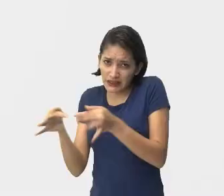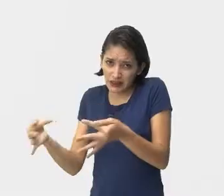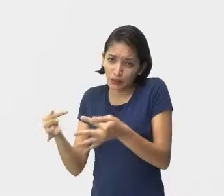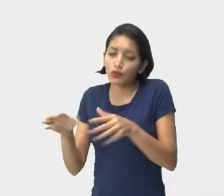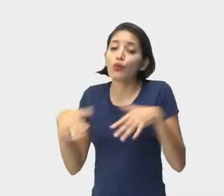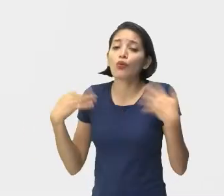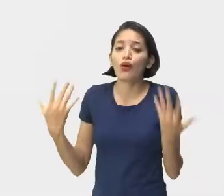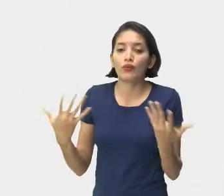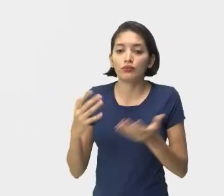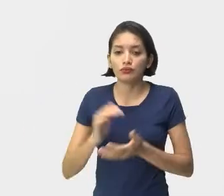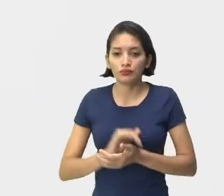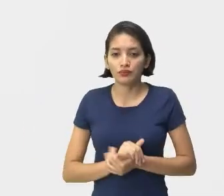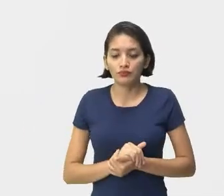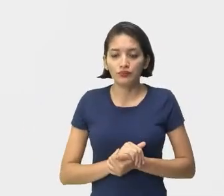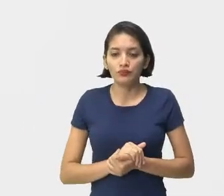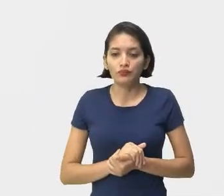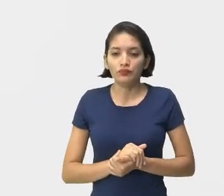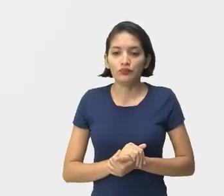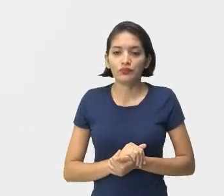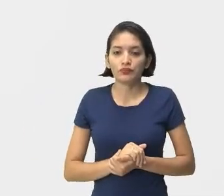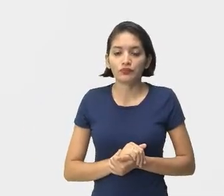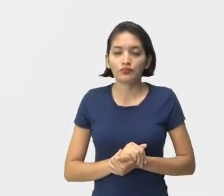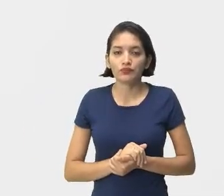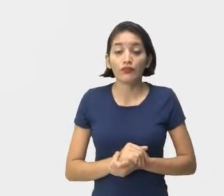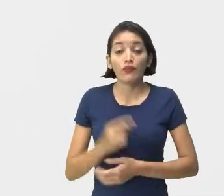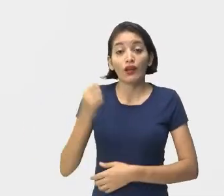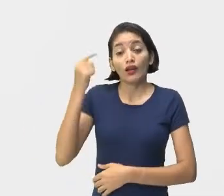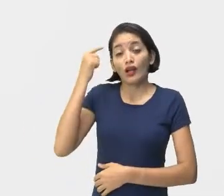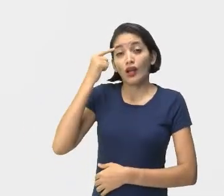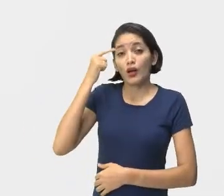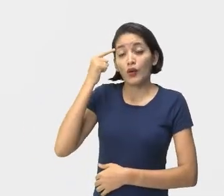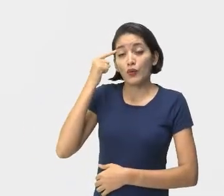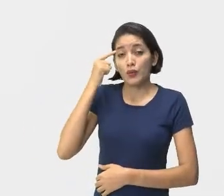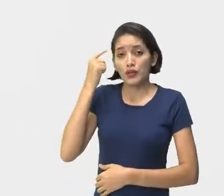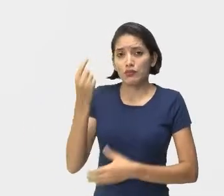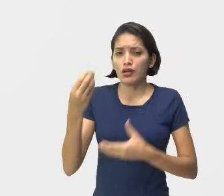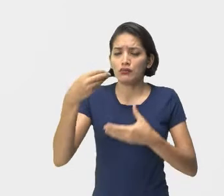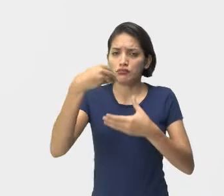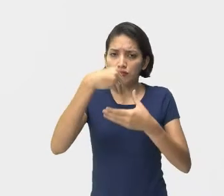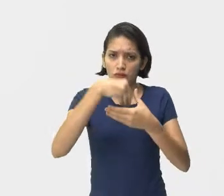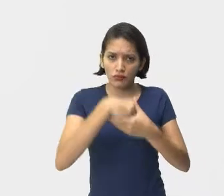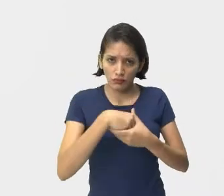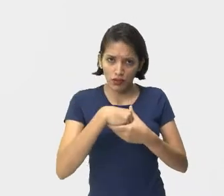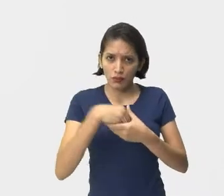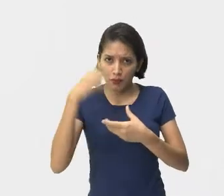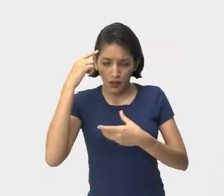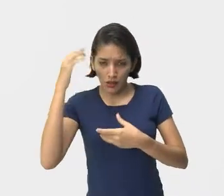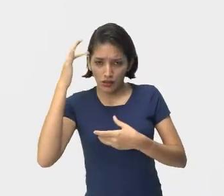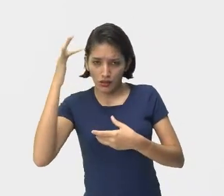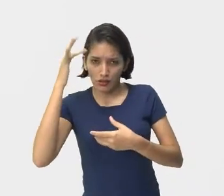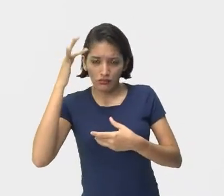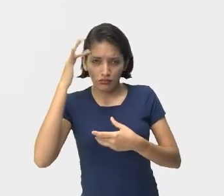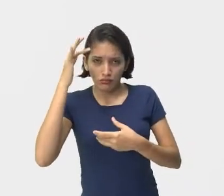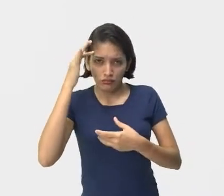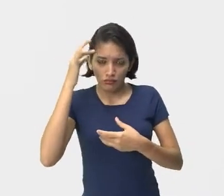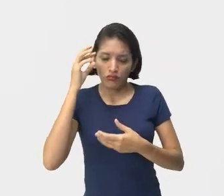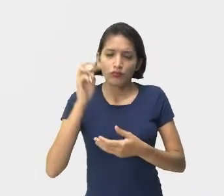é? É uma concepção dentro de uma corrente filosófica